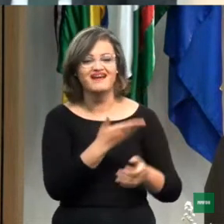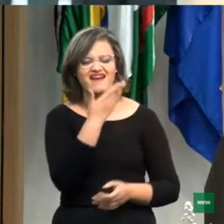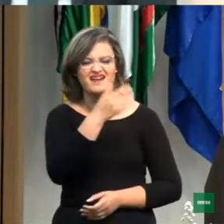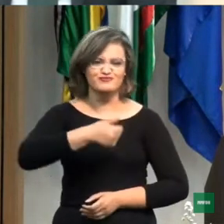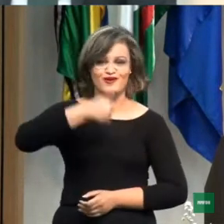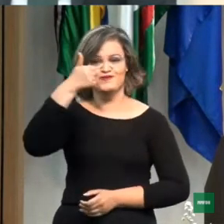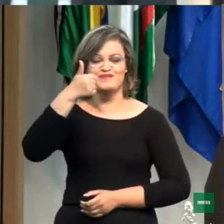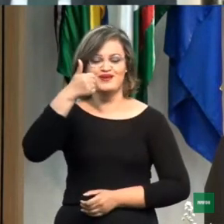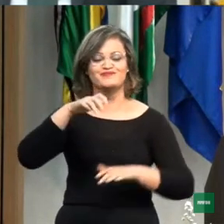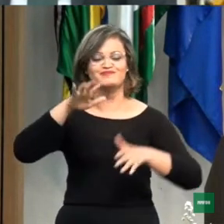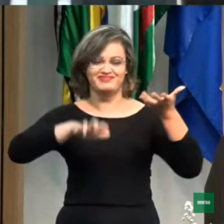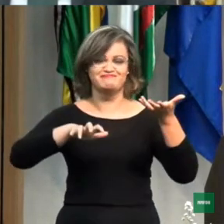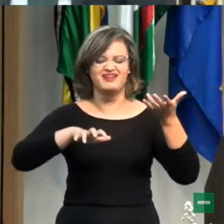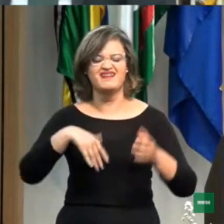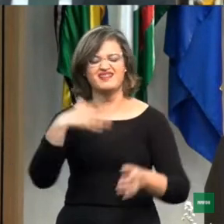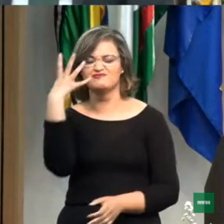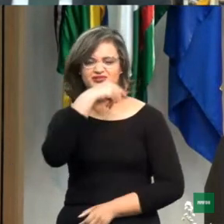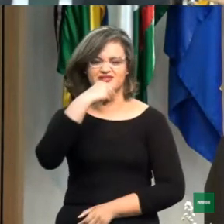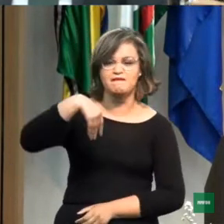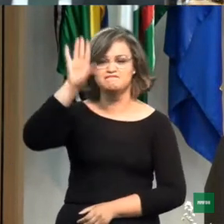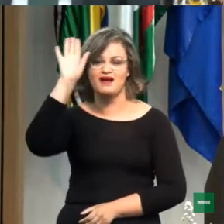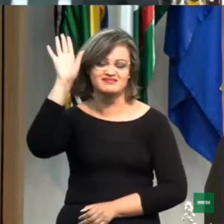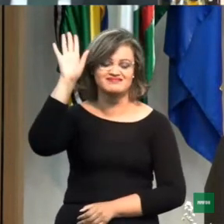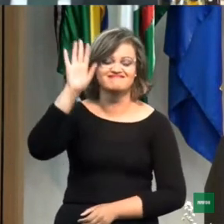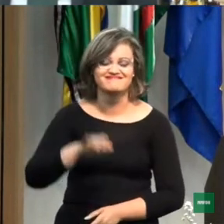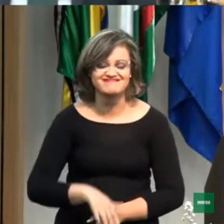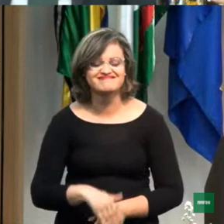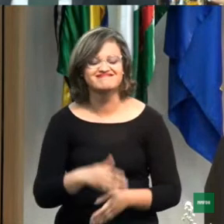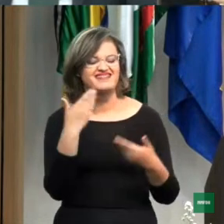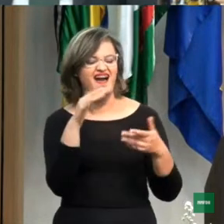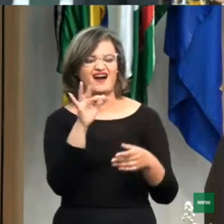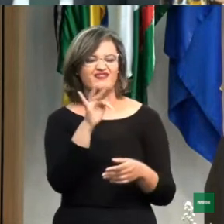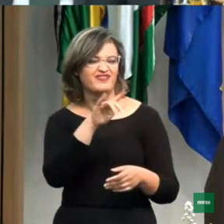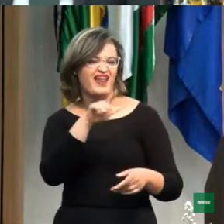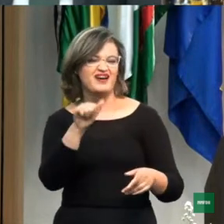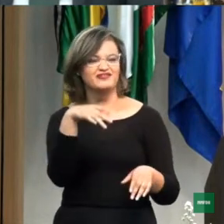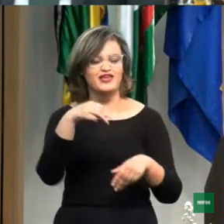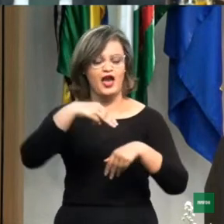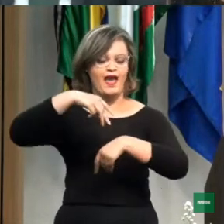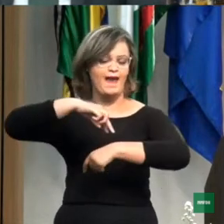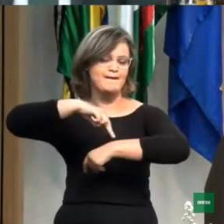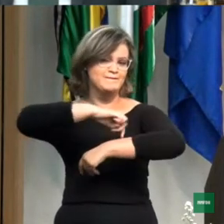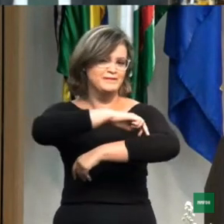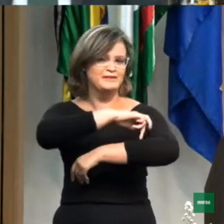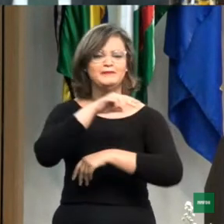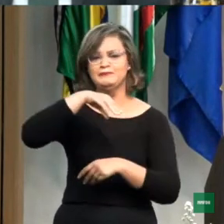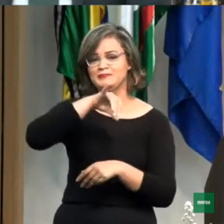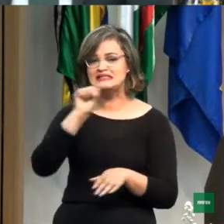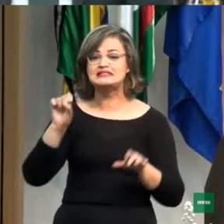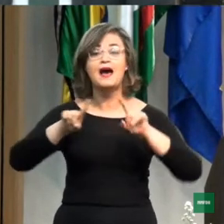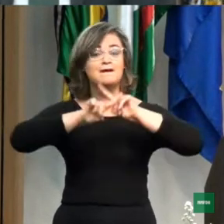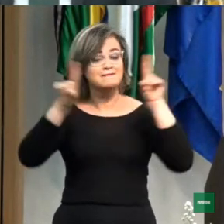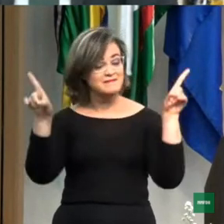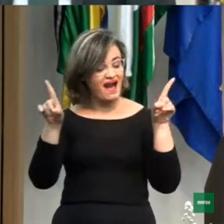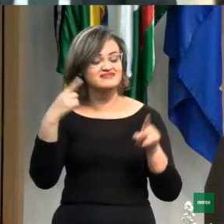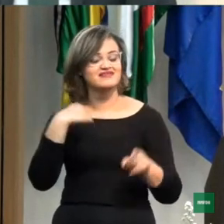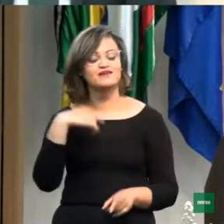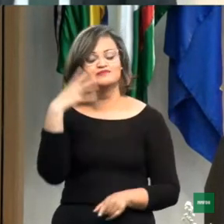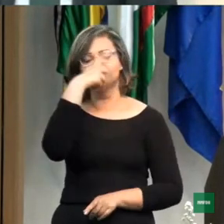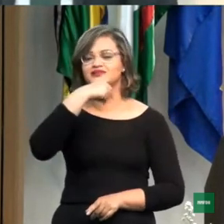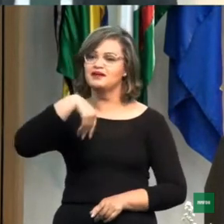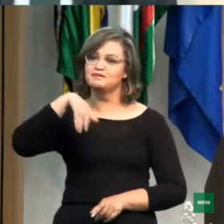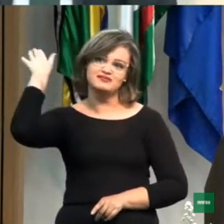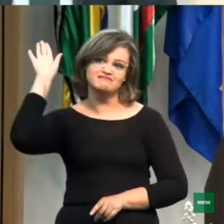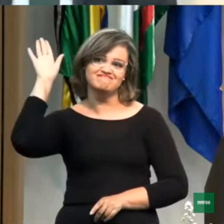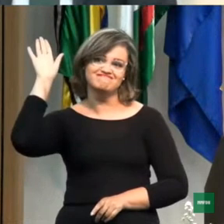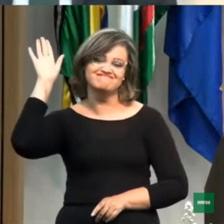mais bonita. Pode nomear Flávia Arruda, Miss Brasil, todo mundo, mas eu continuo a mais bonita. Que Deus abençoe os